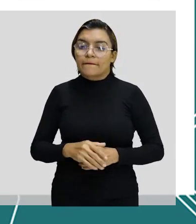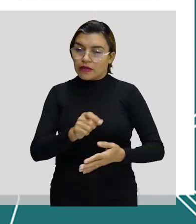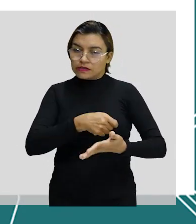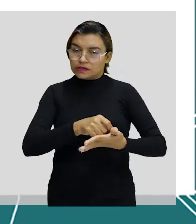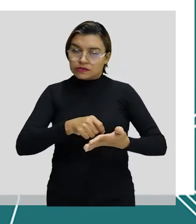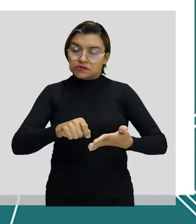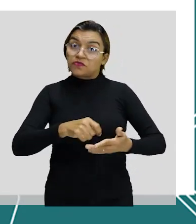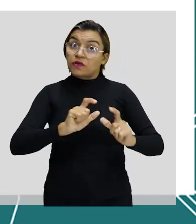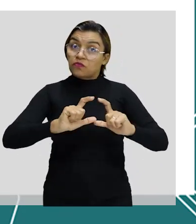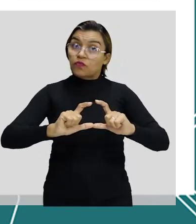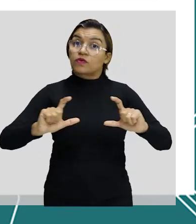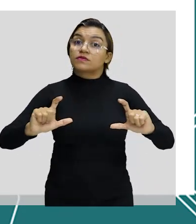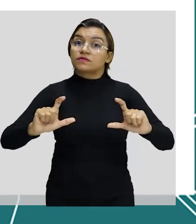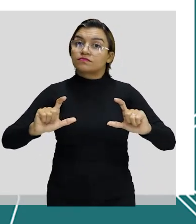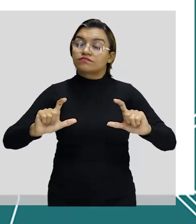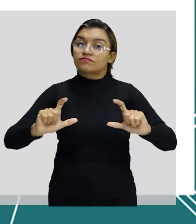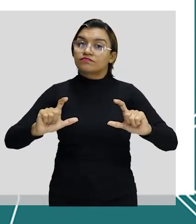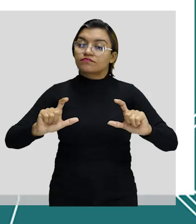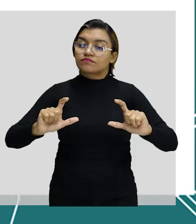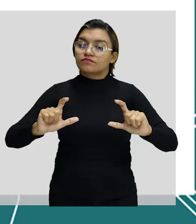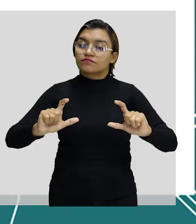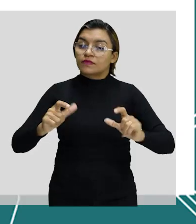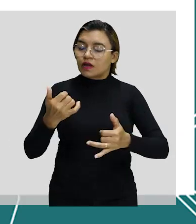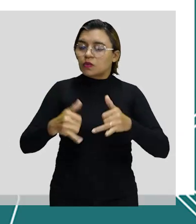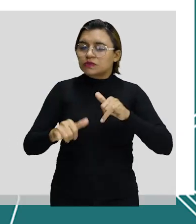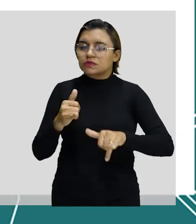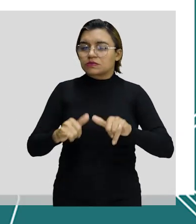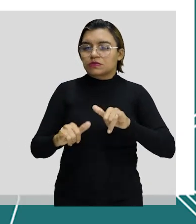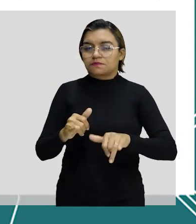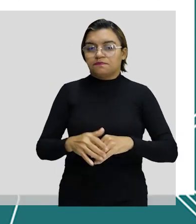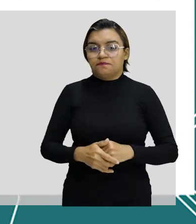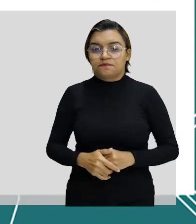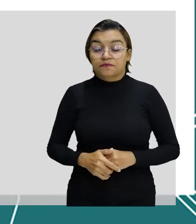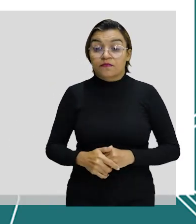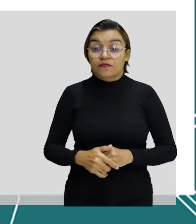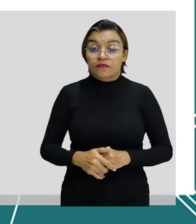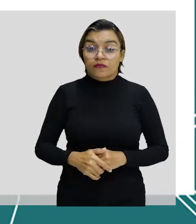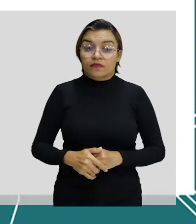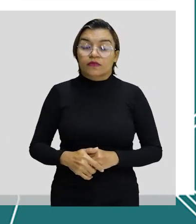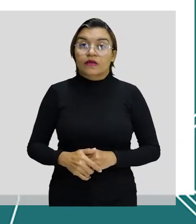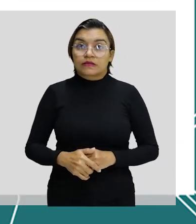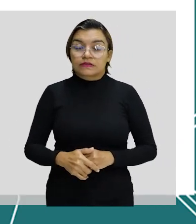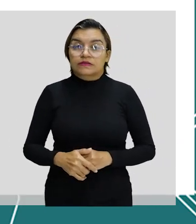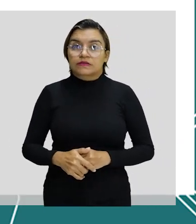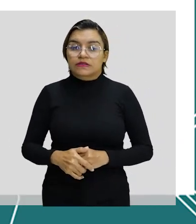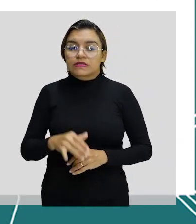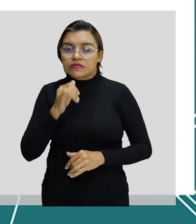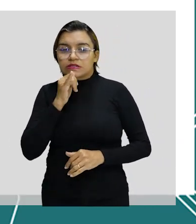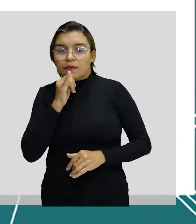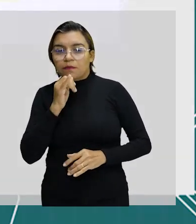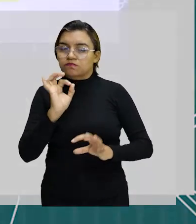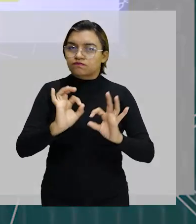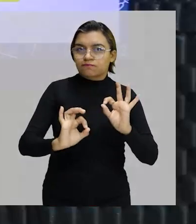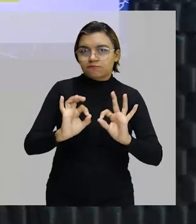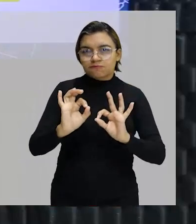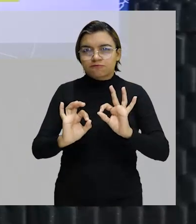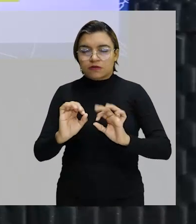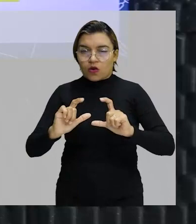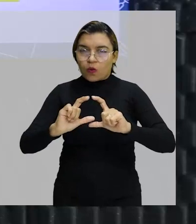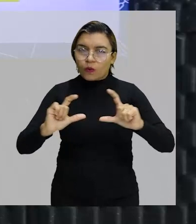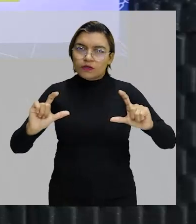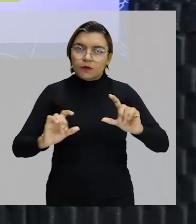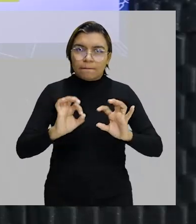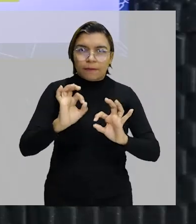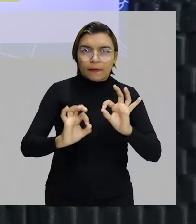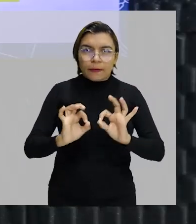escrever a equação química, certo? Fazer o balanceamento da